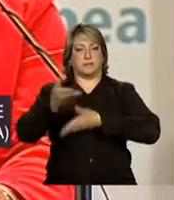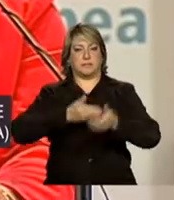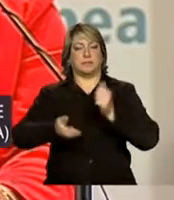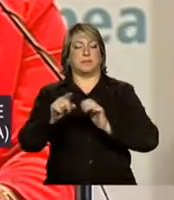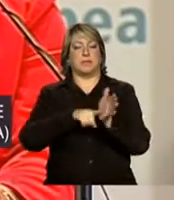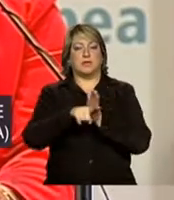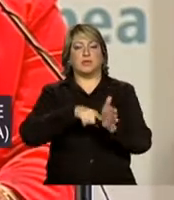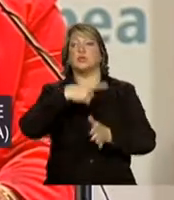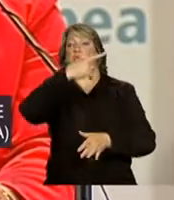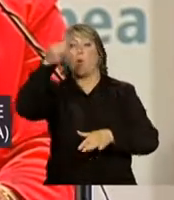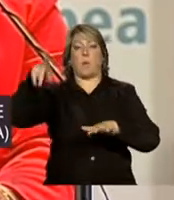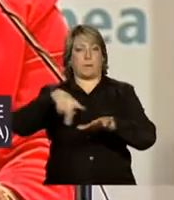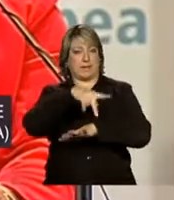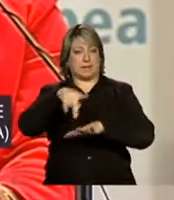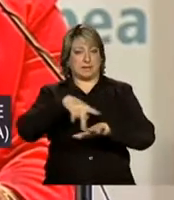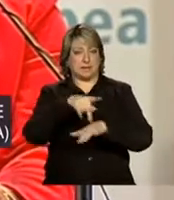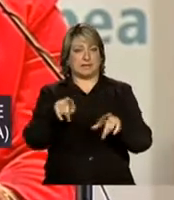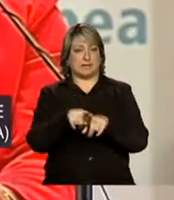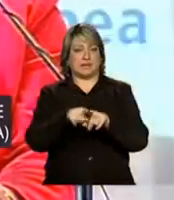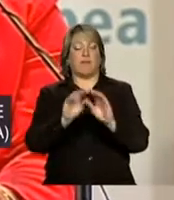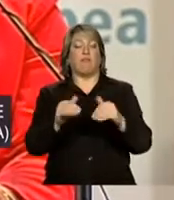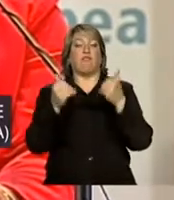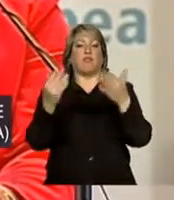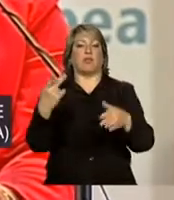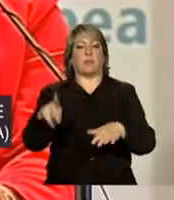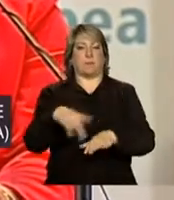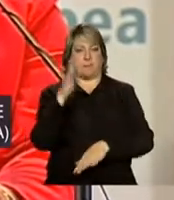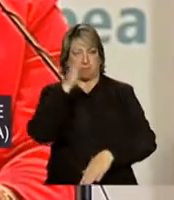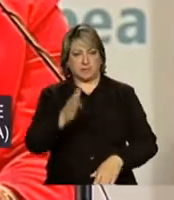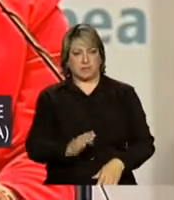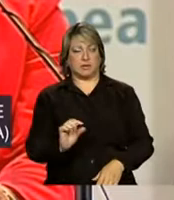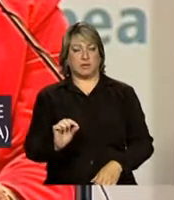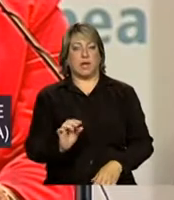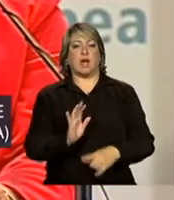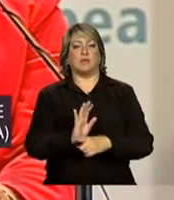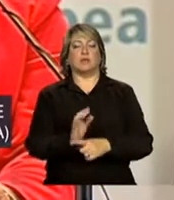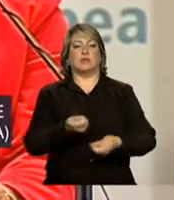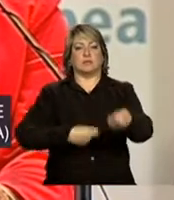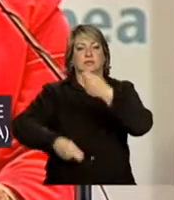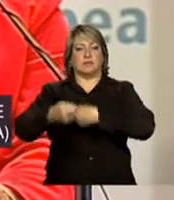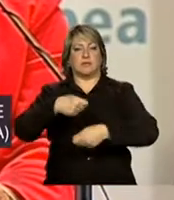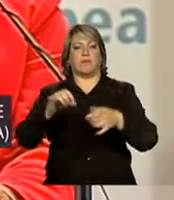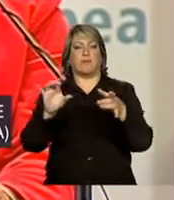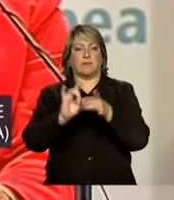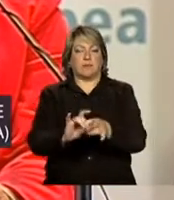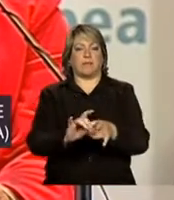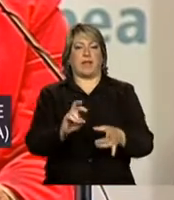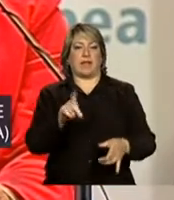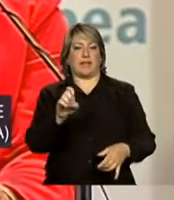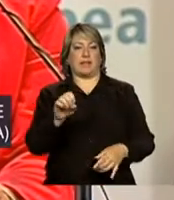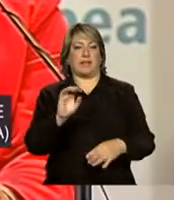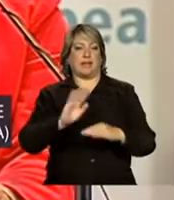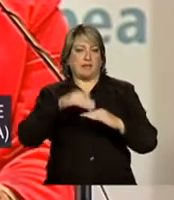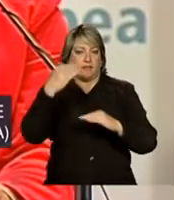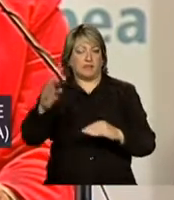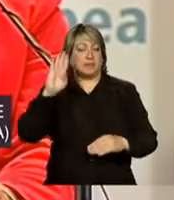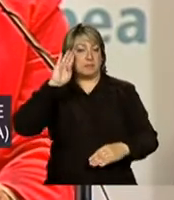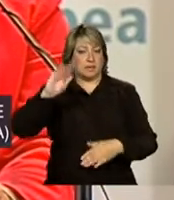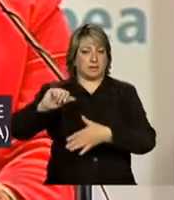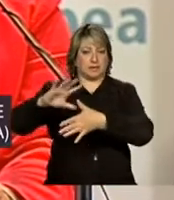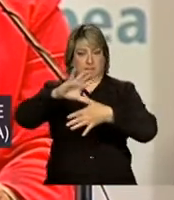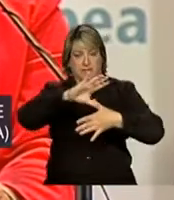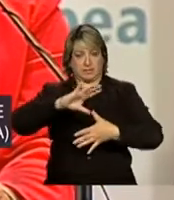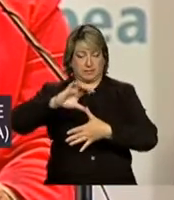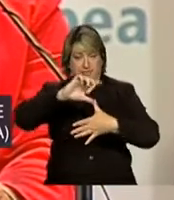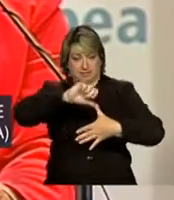do exterior e de brasileiros fora do país, permitindo a montagem de redes externas, especialmente com a América Latina,